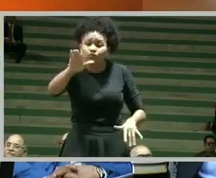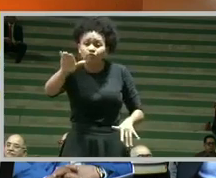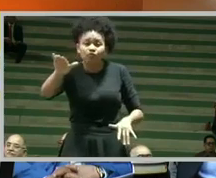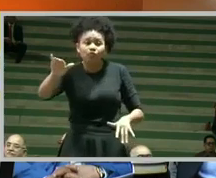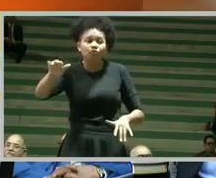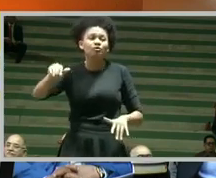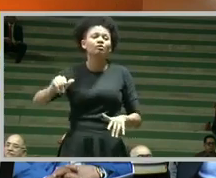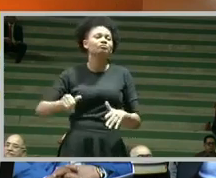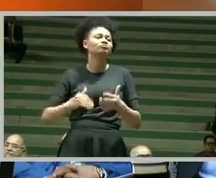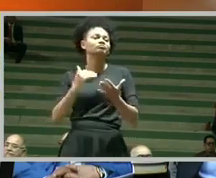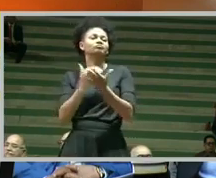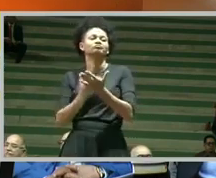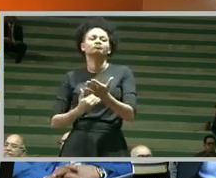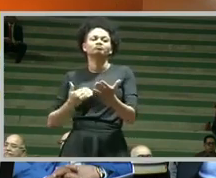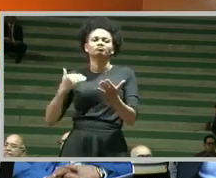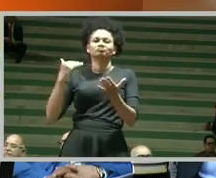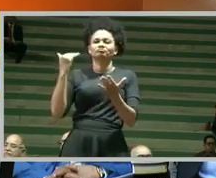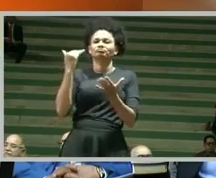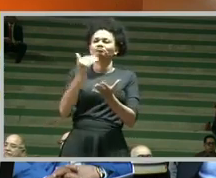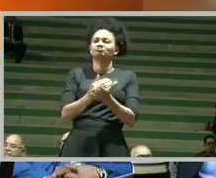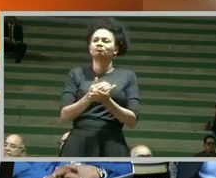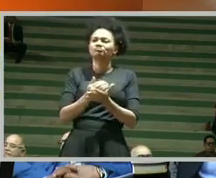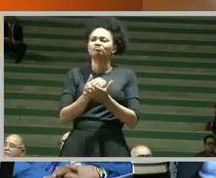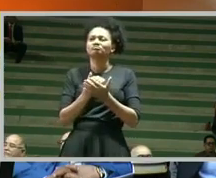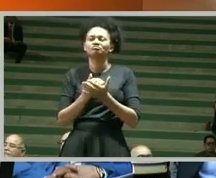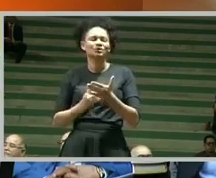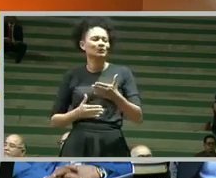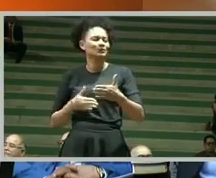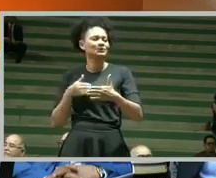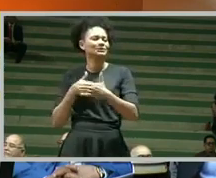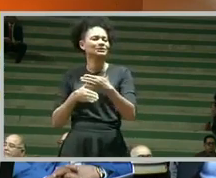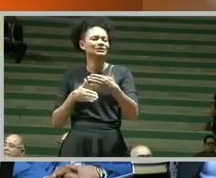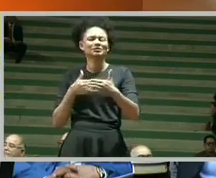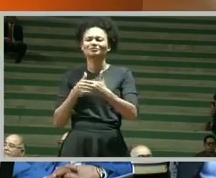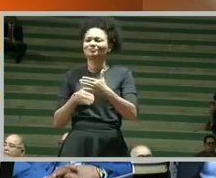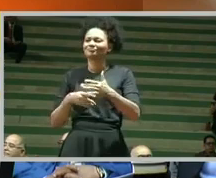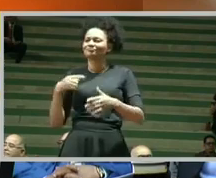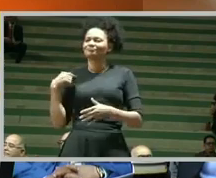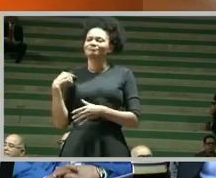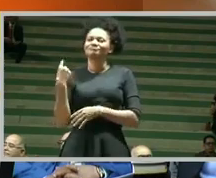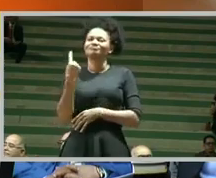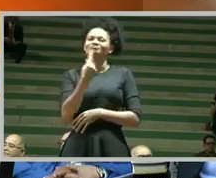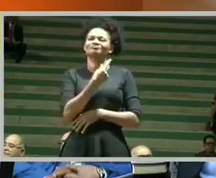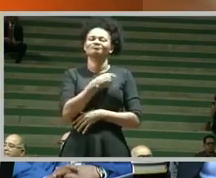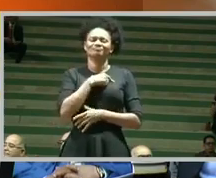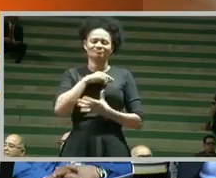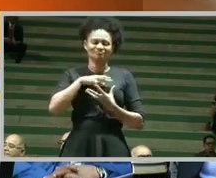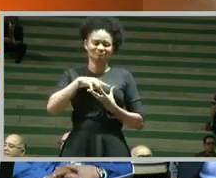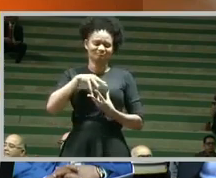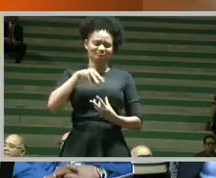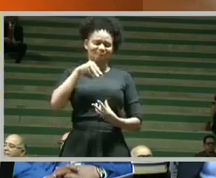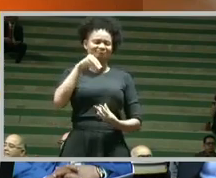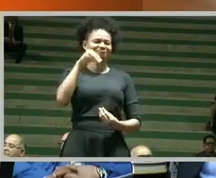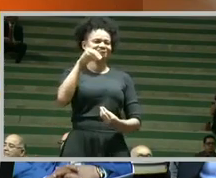que ultrapassou os limites da nossa alma.